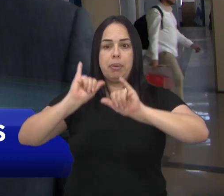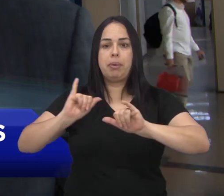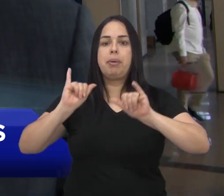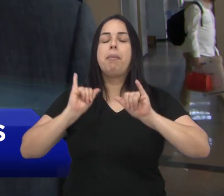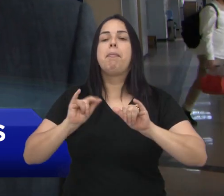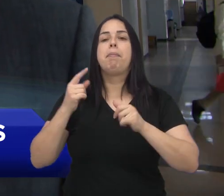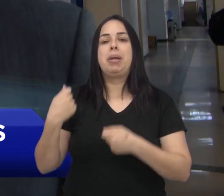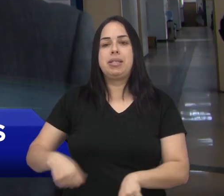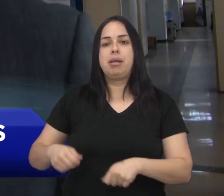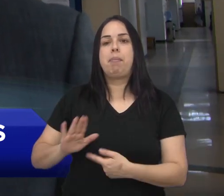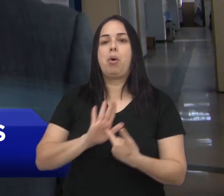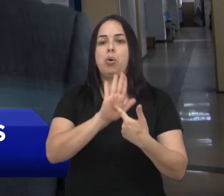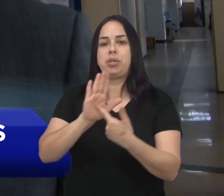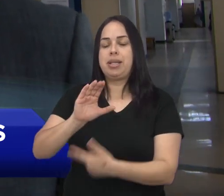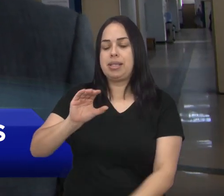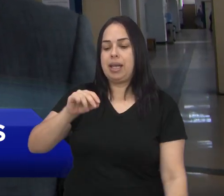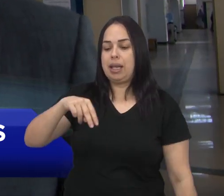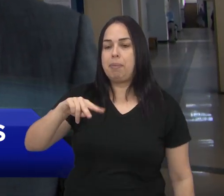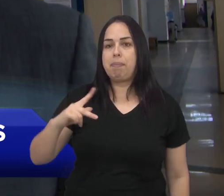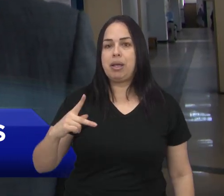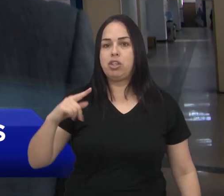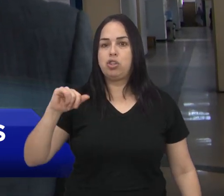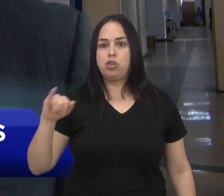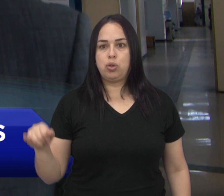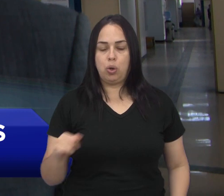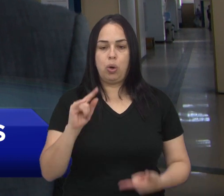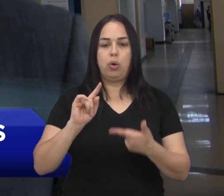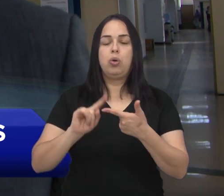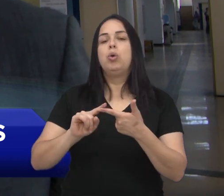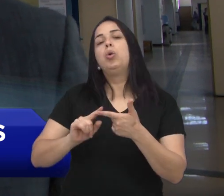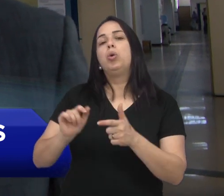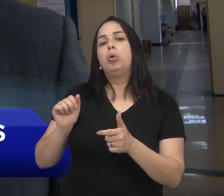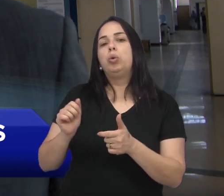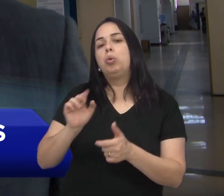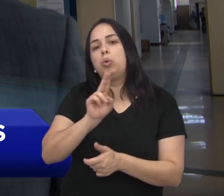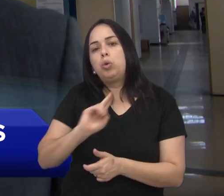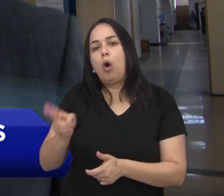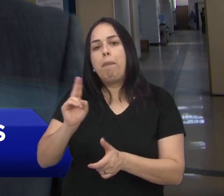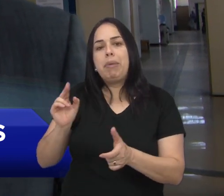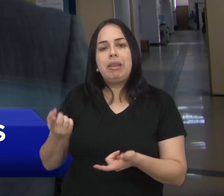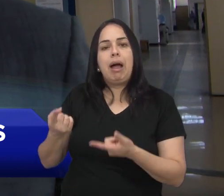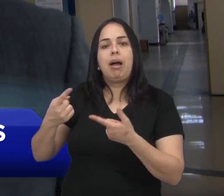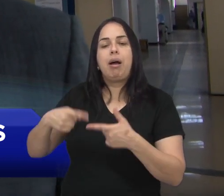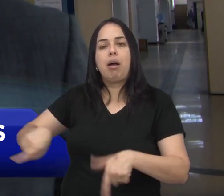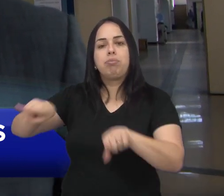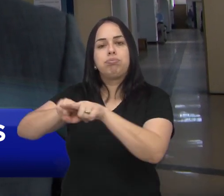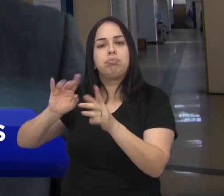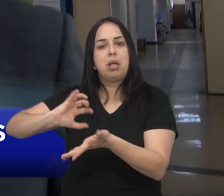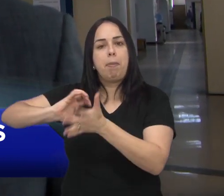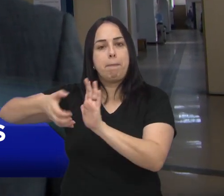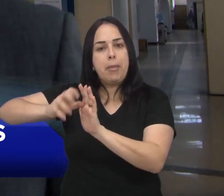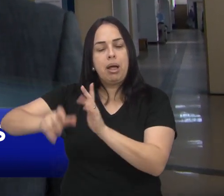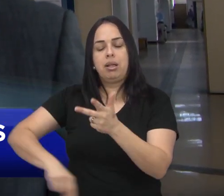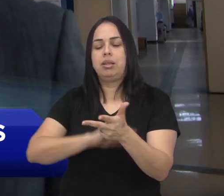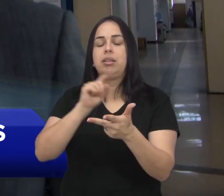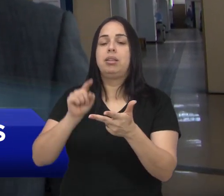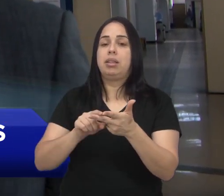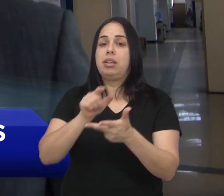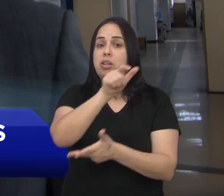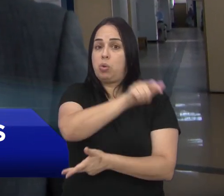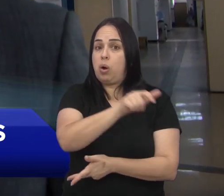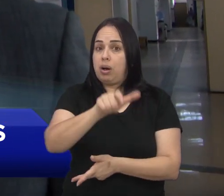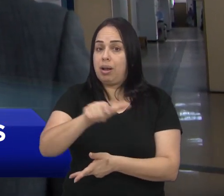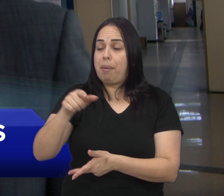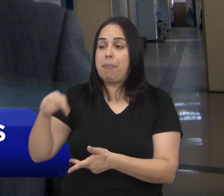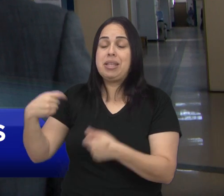agosto e toda a propaganda ela tem que indicar o CNPJ da candidatura, o nome da coligação E tudo